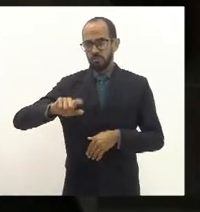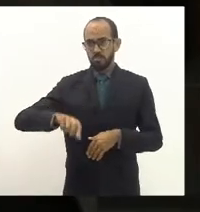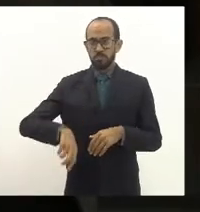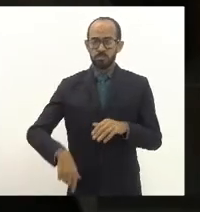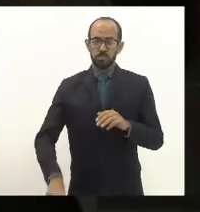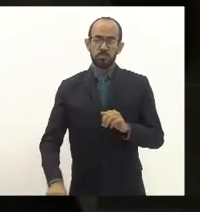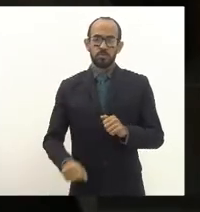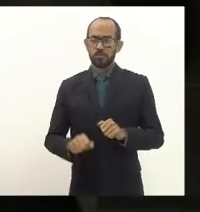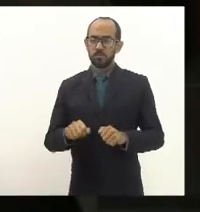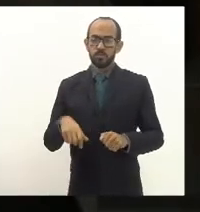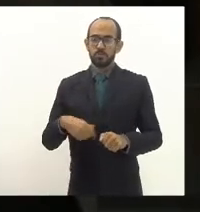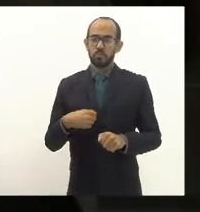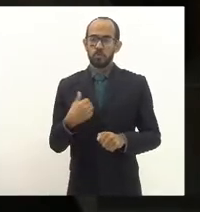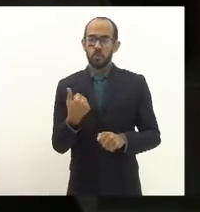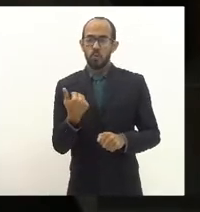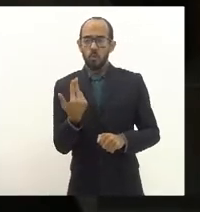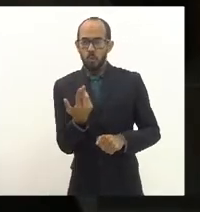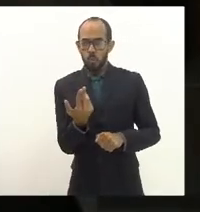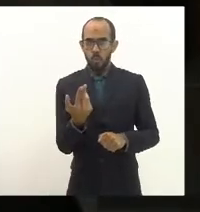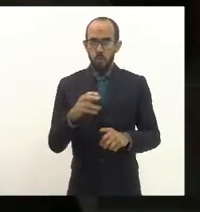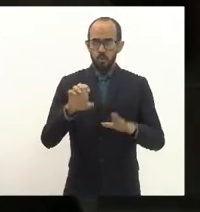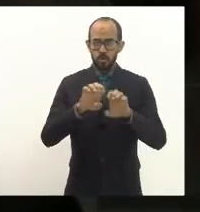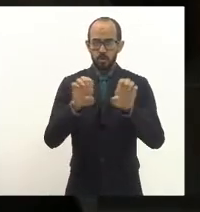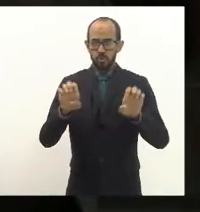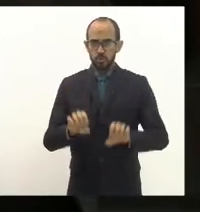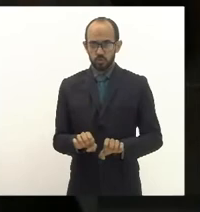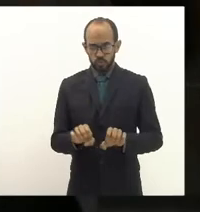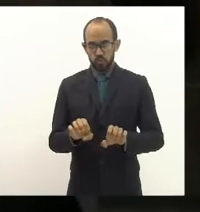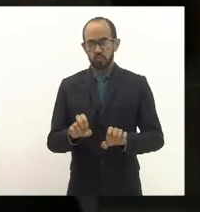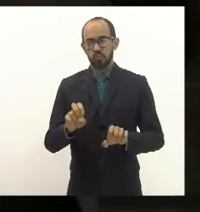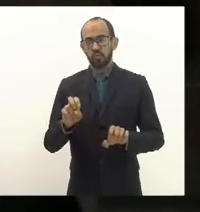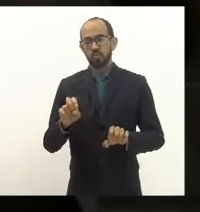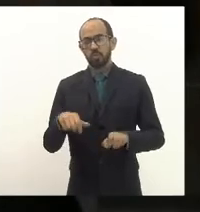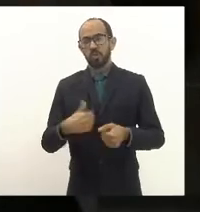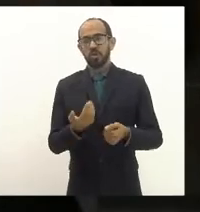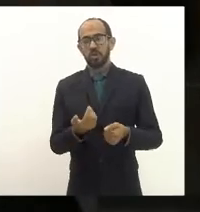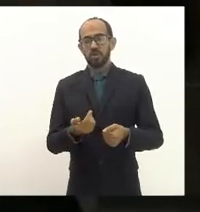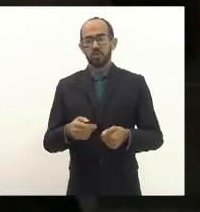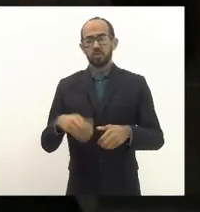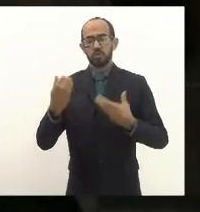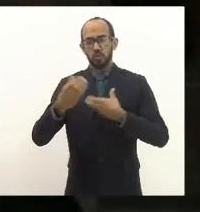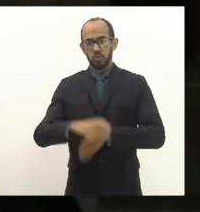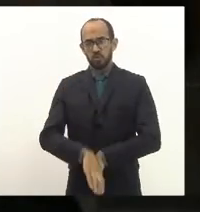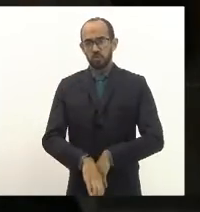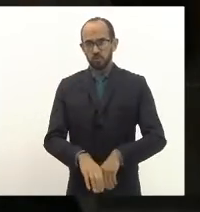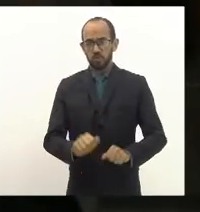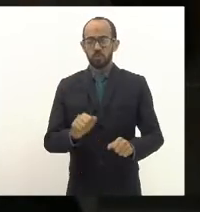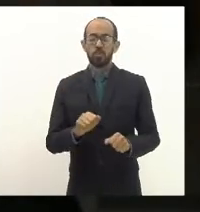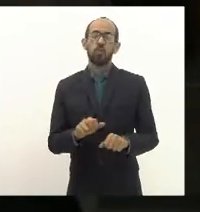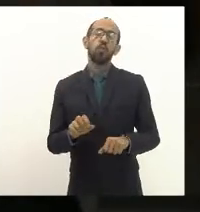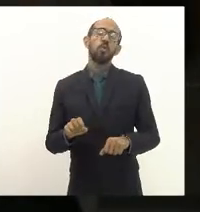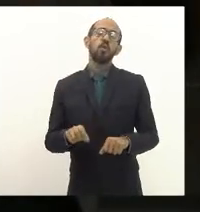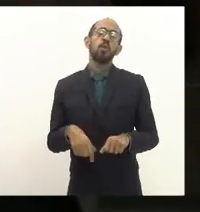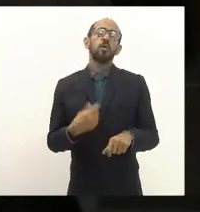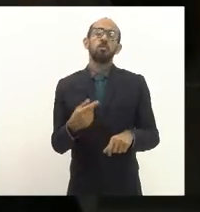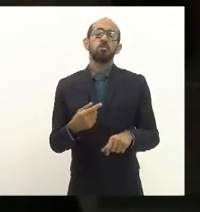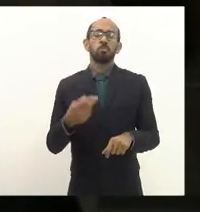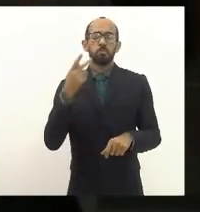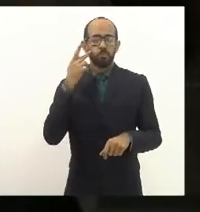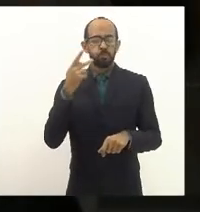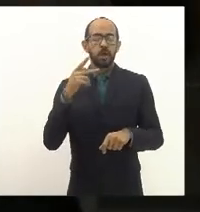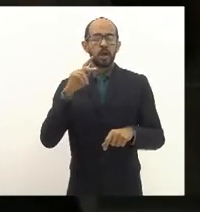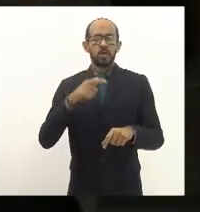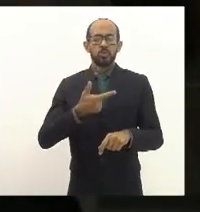seja da estruturação e do chamamento de concurso público para aqueles